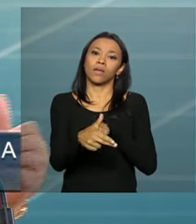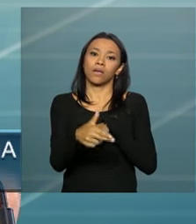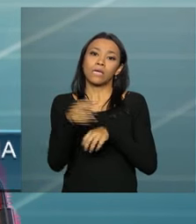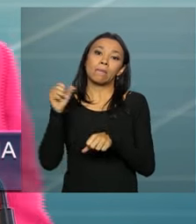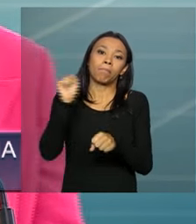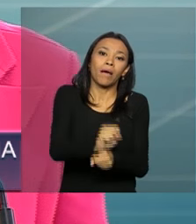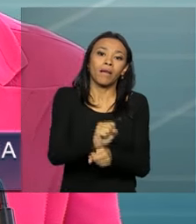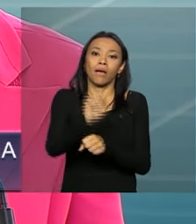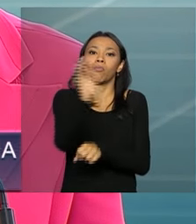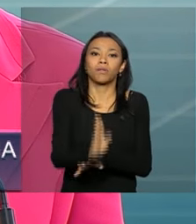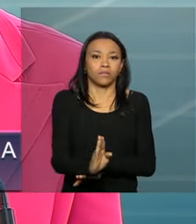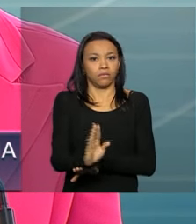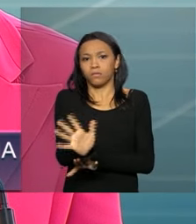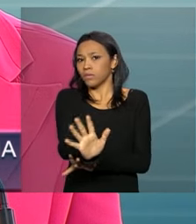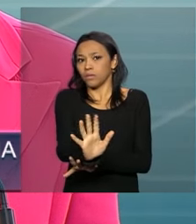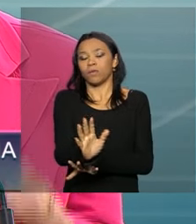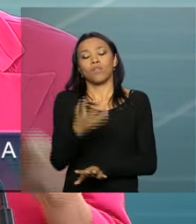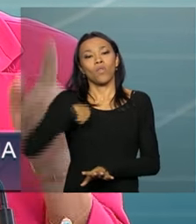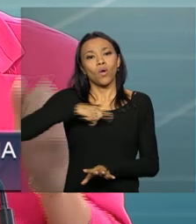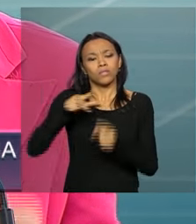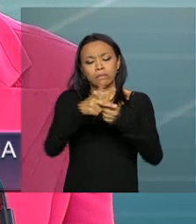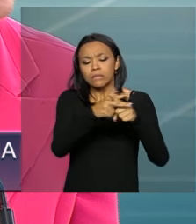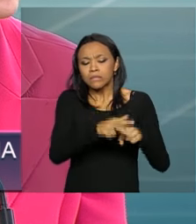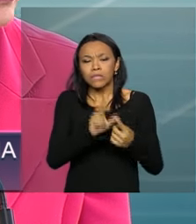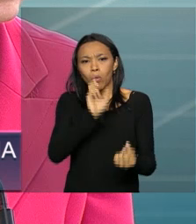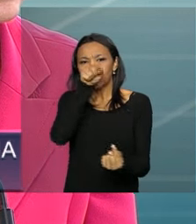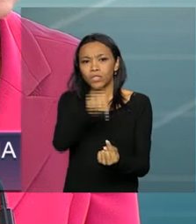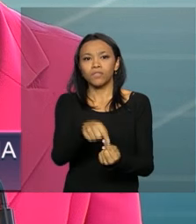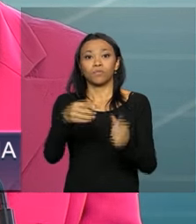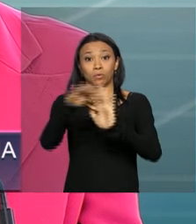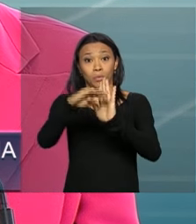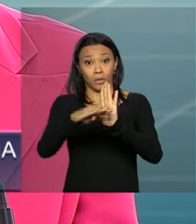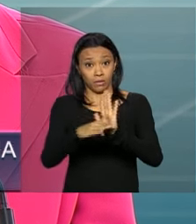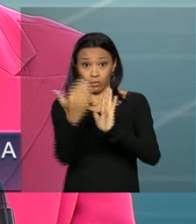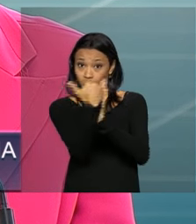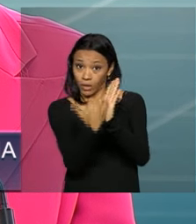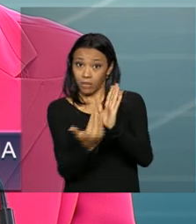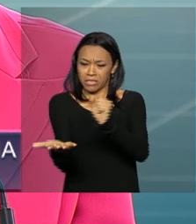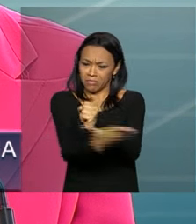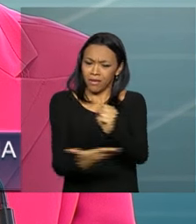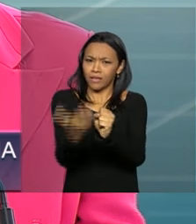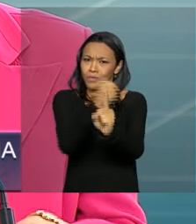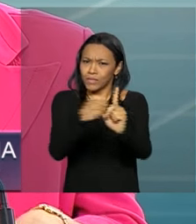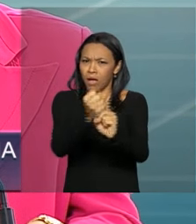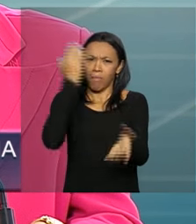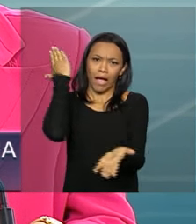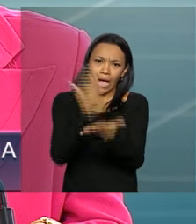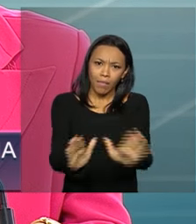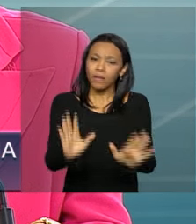não fazemos ajustes para acabar com os programas fundamentais. Nós fazemos ajustes